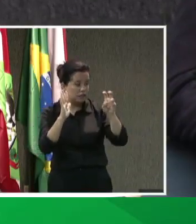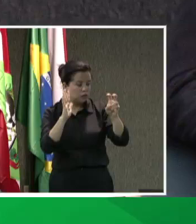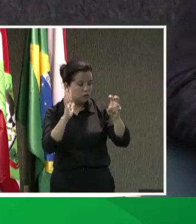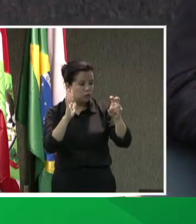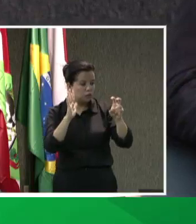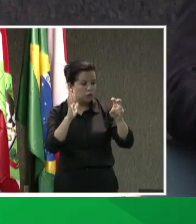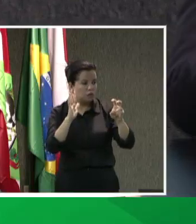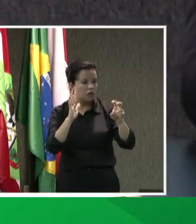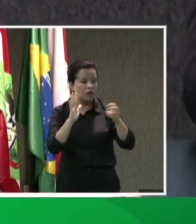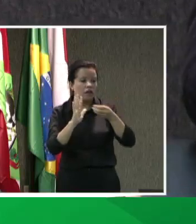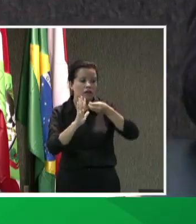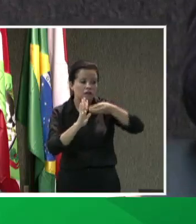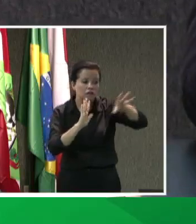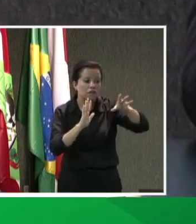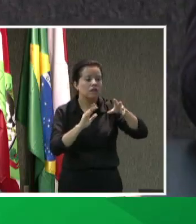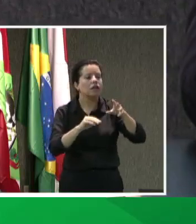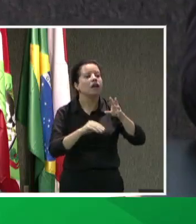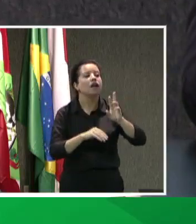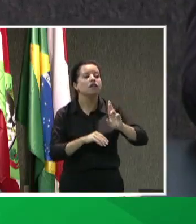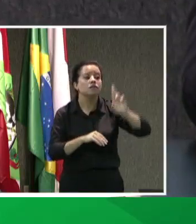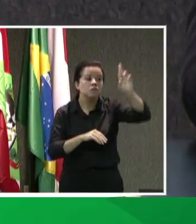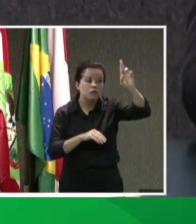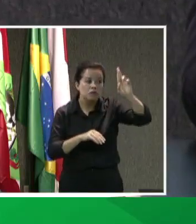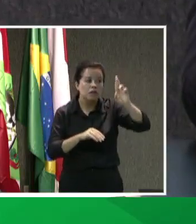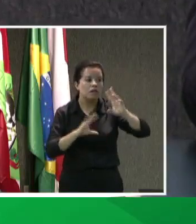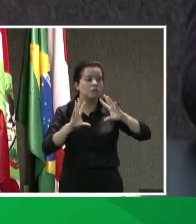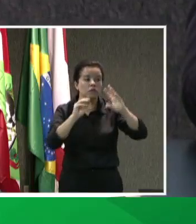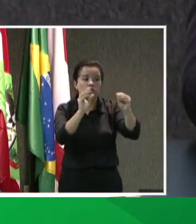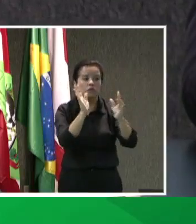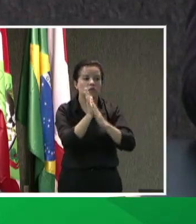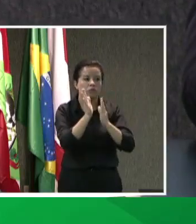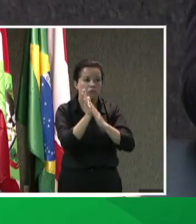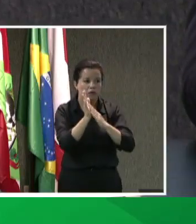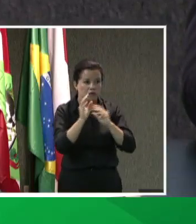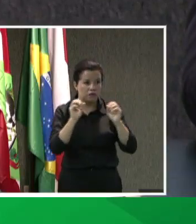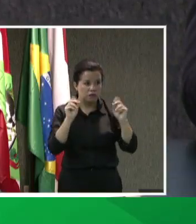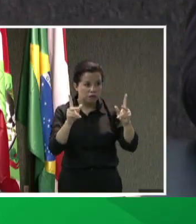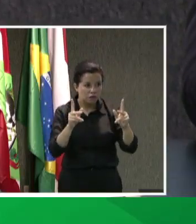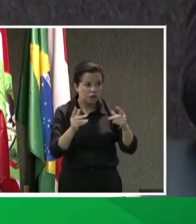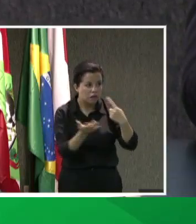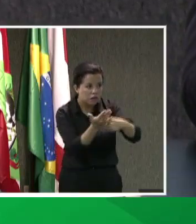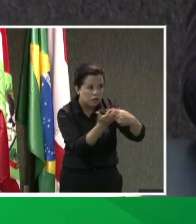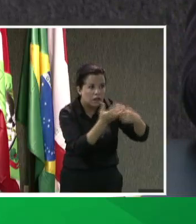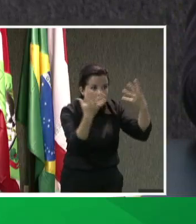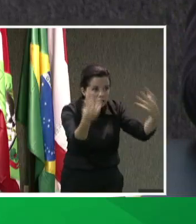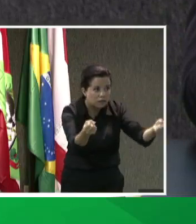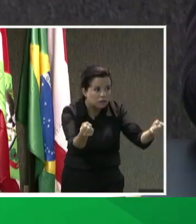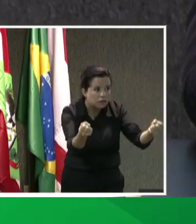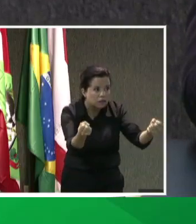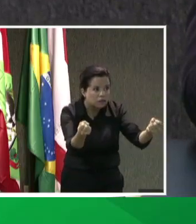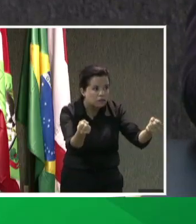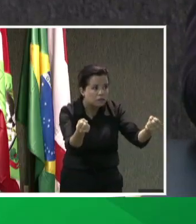passa a responder pelas propostas da audiência. Tem acordo nisso?